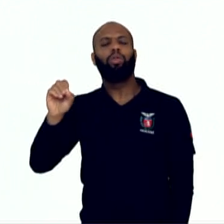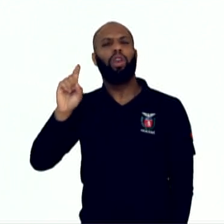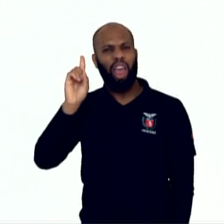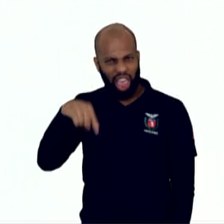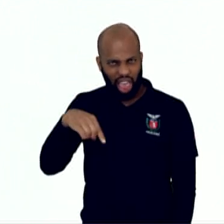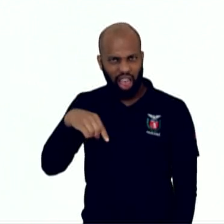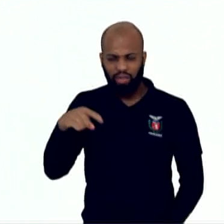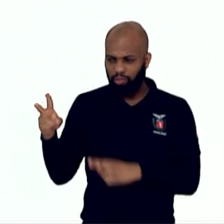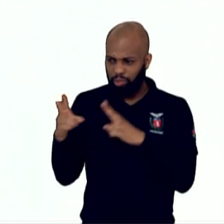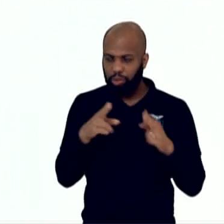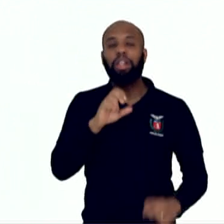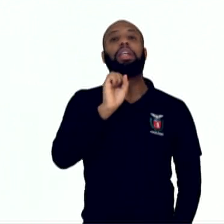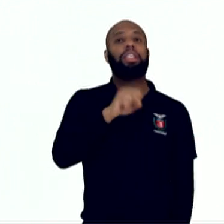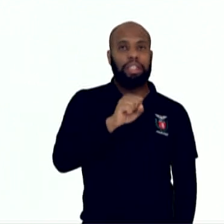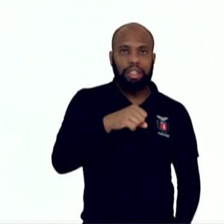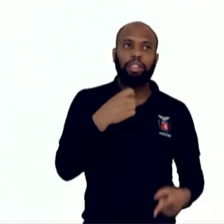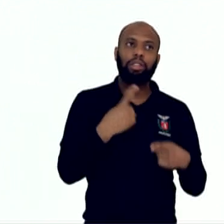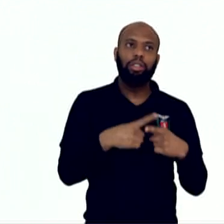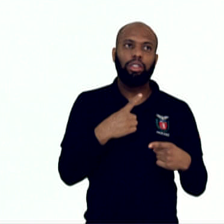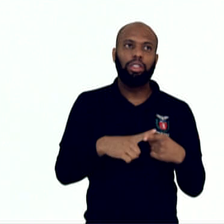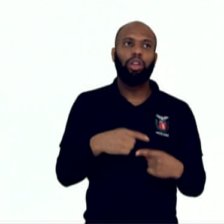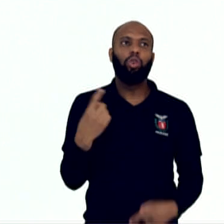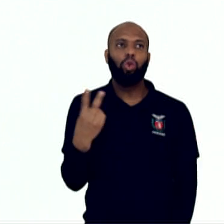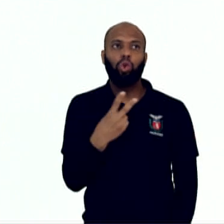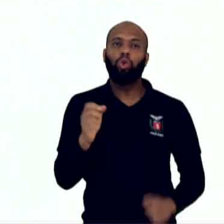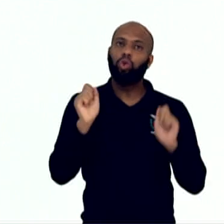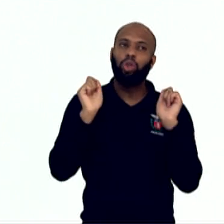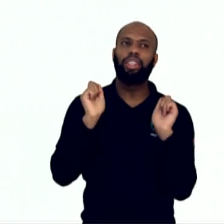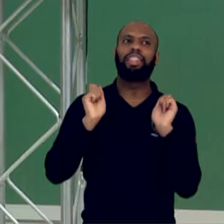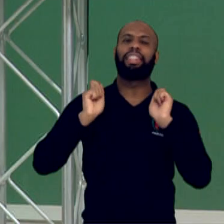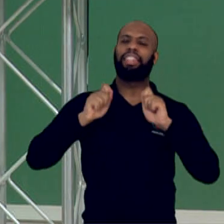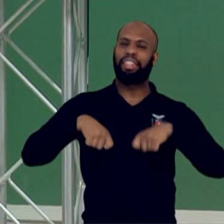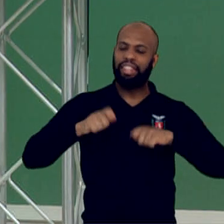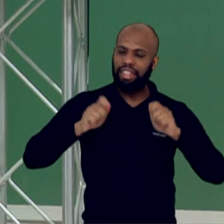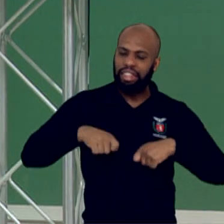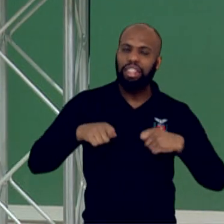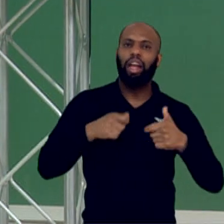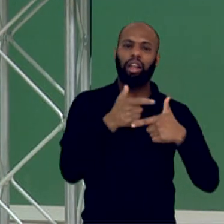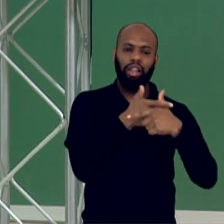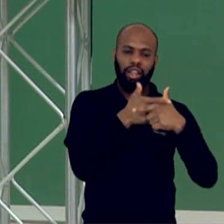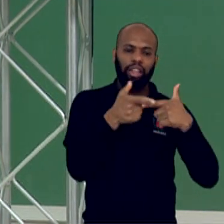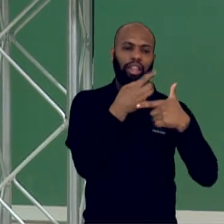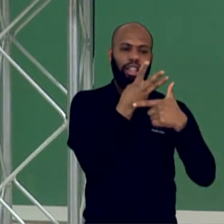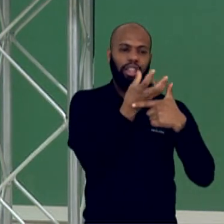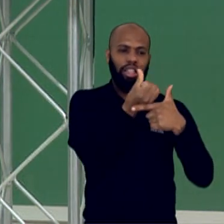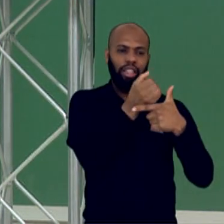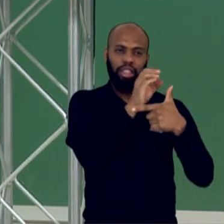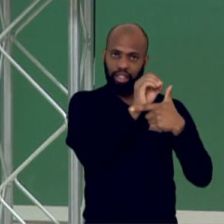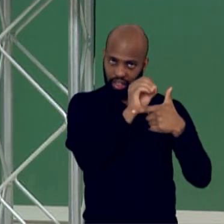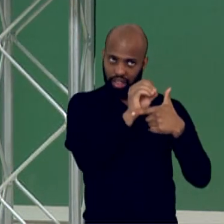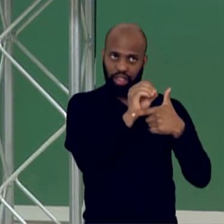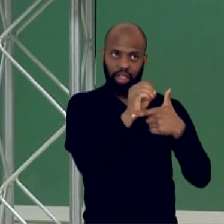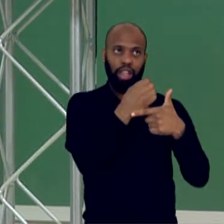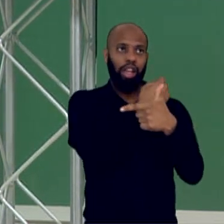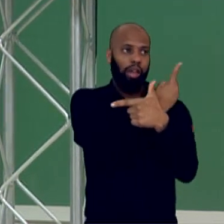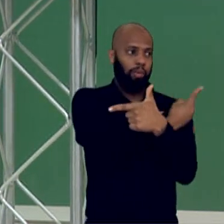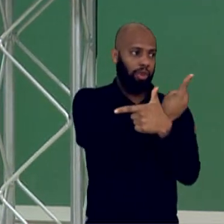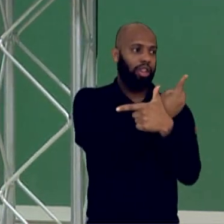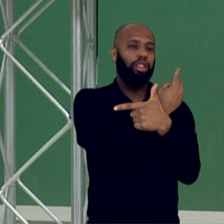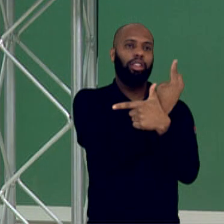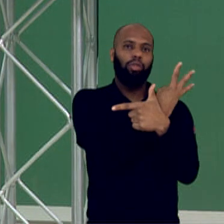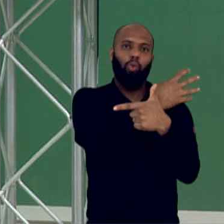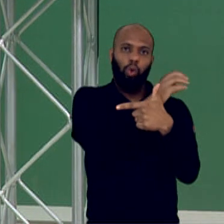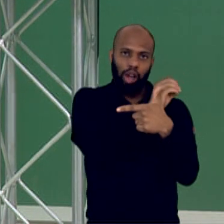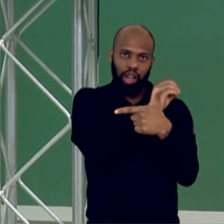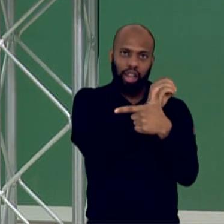são côngruos? Ambos são divisíveis, né, de 360, né, no caso do 1140,